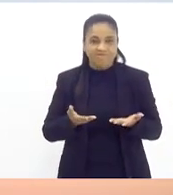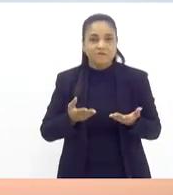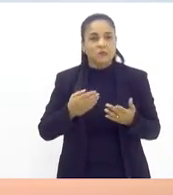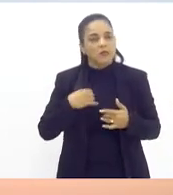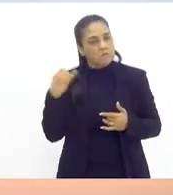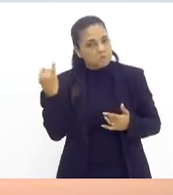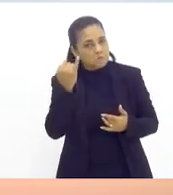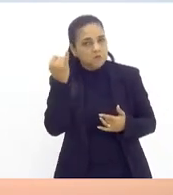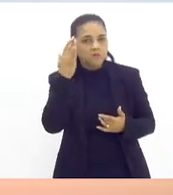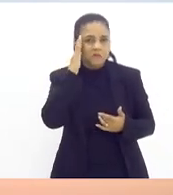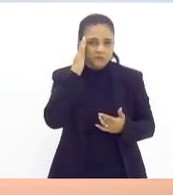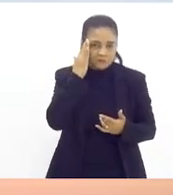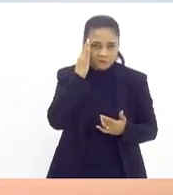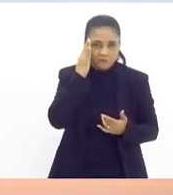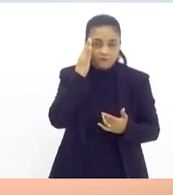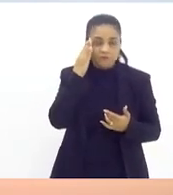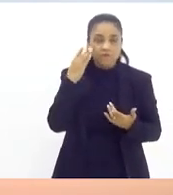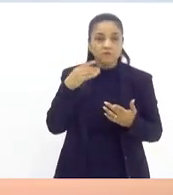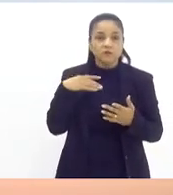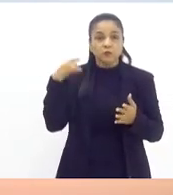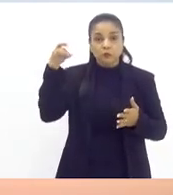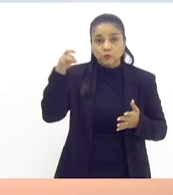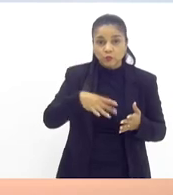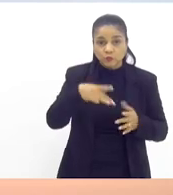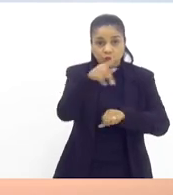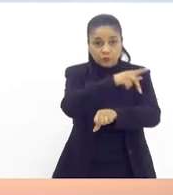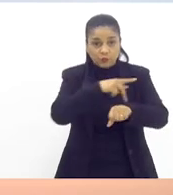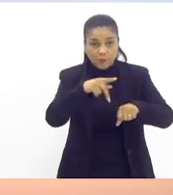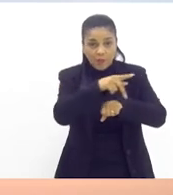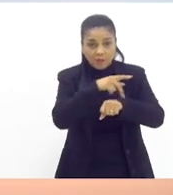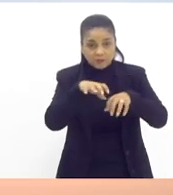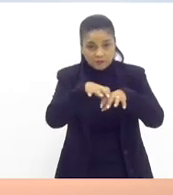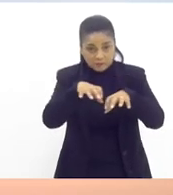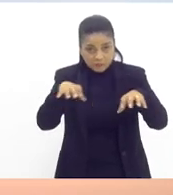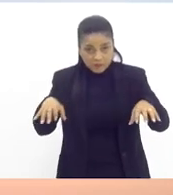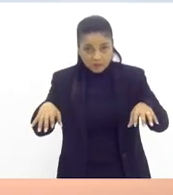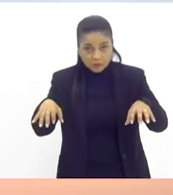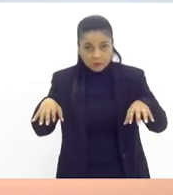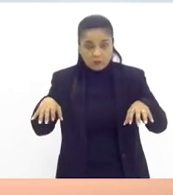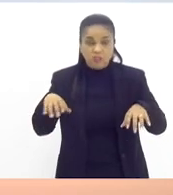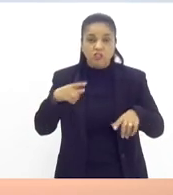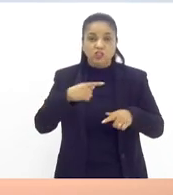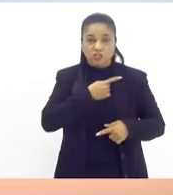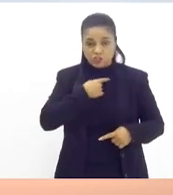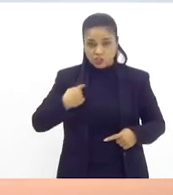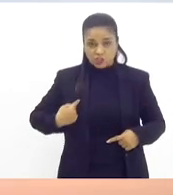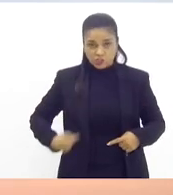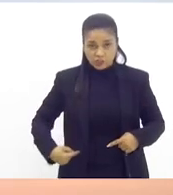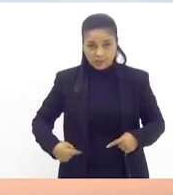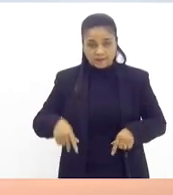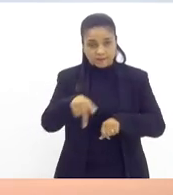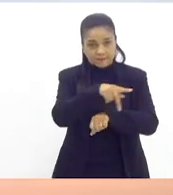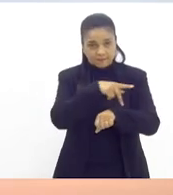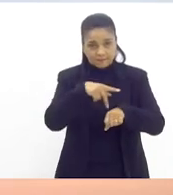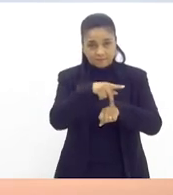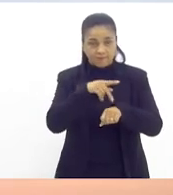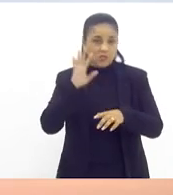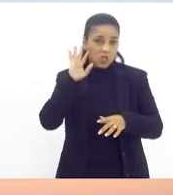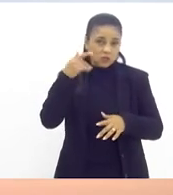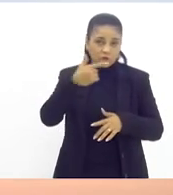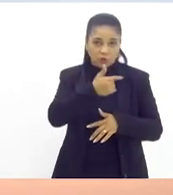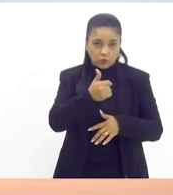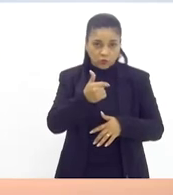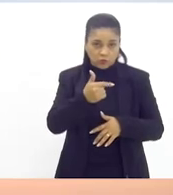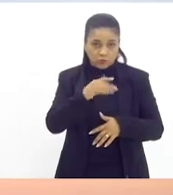entender. De fato, hoje, os últimos países relevantes que faziam essa separação eram a China, que resolveu isso em 2012,